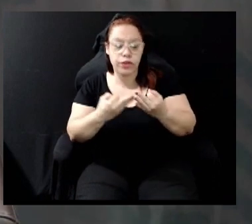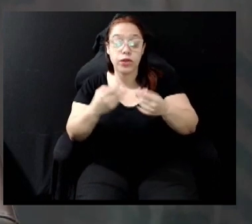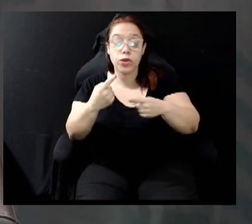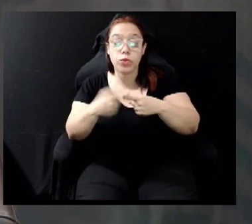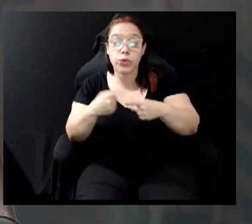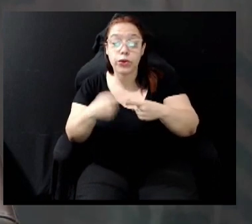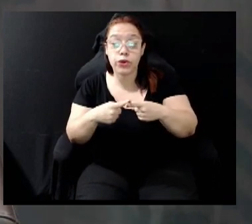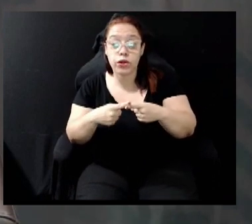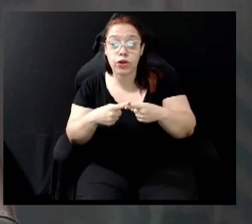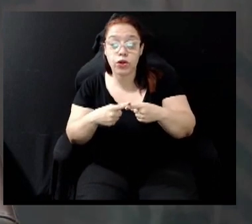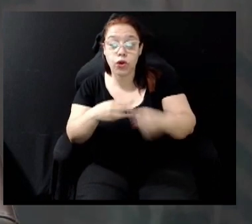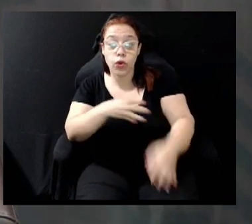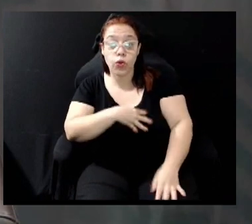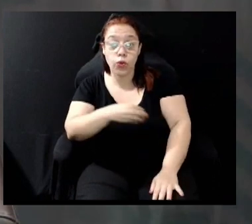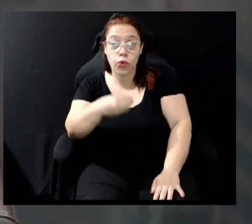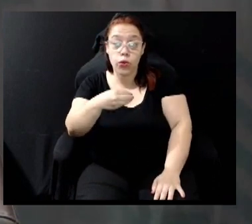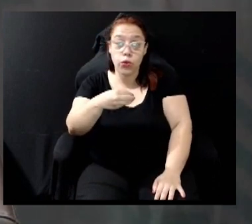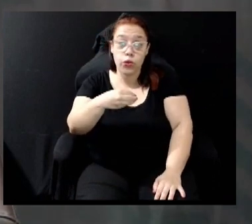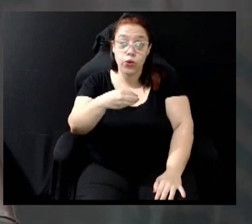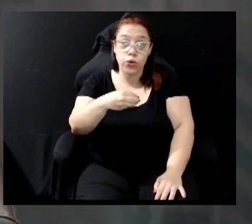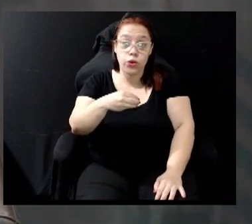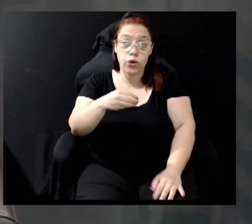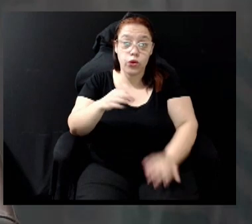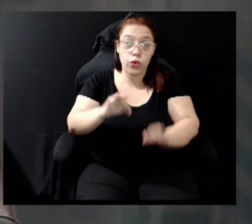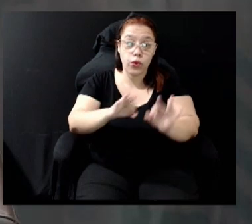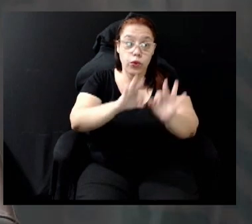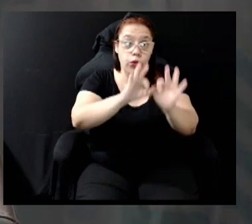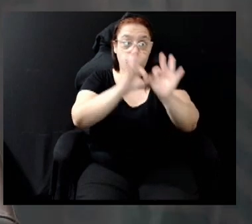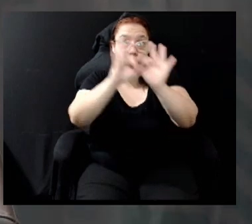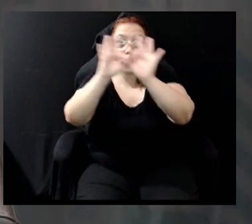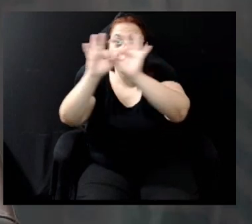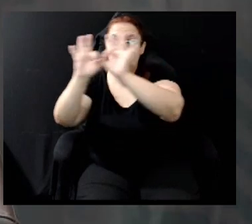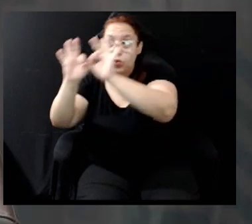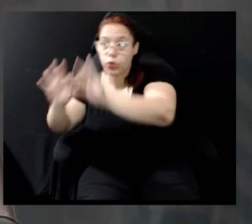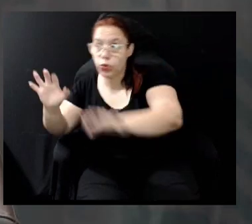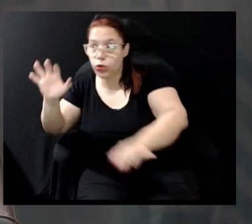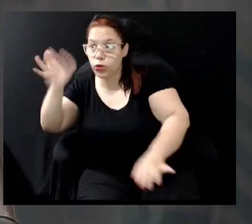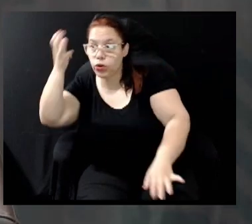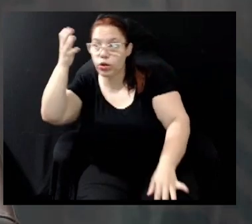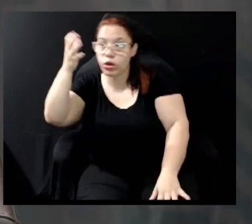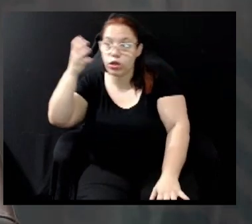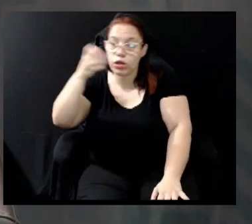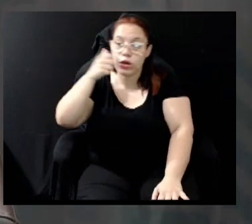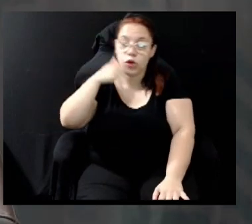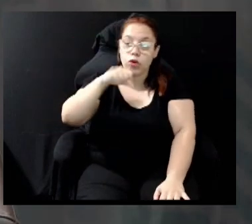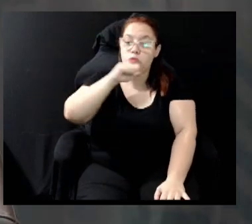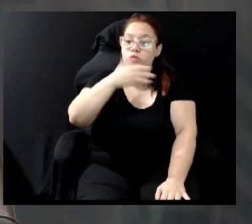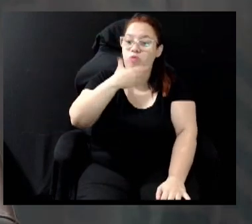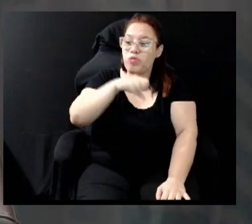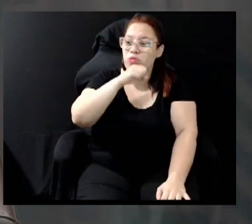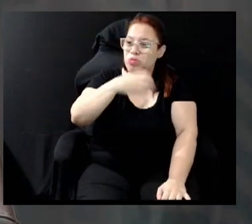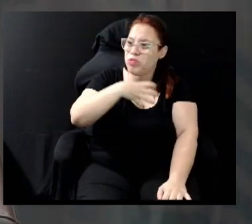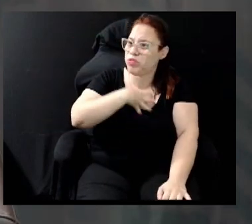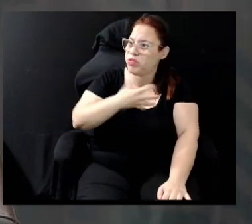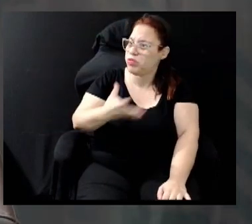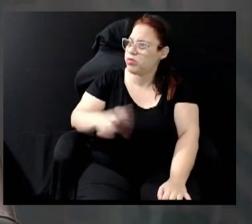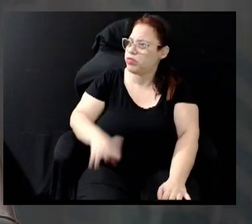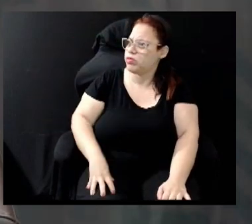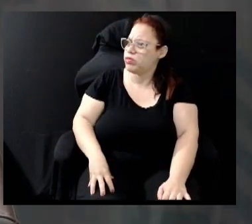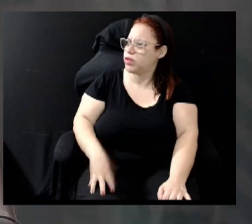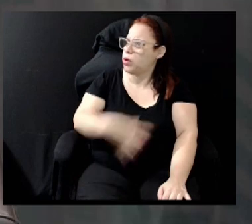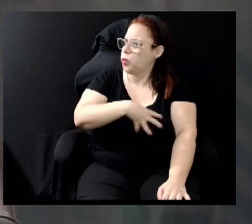os filhos, de certa forma, têm que acompanhar o que muita coisa aconteceu na cabeça dos pais, né? Então, para os filhos é